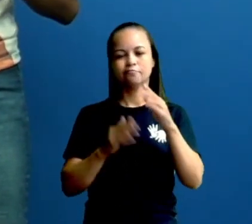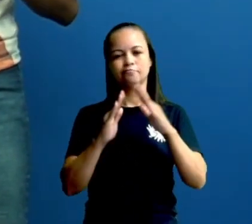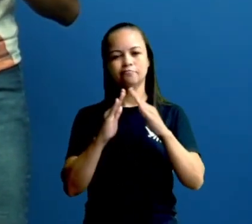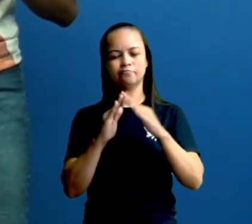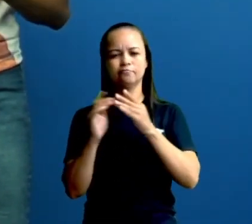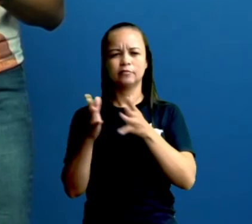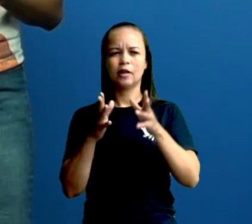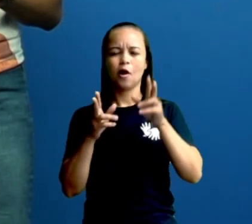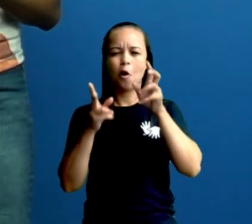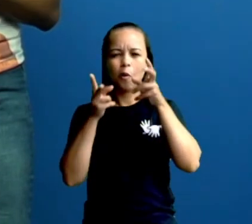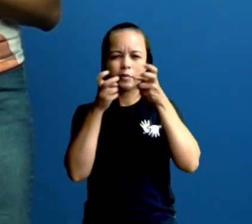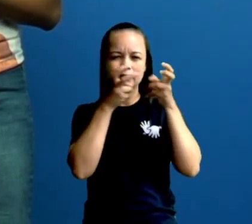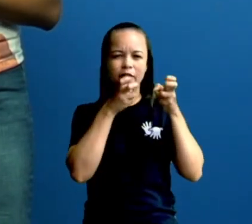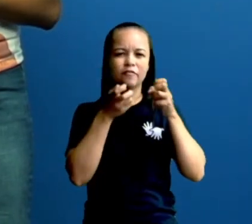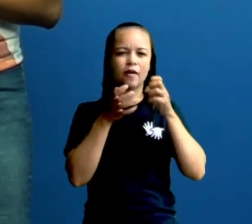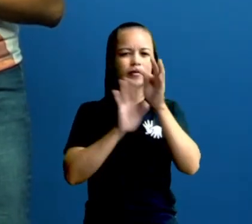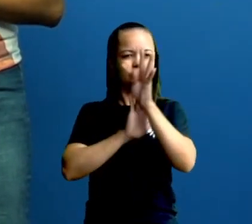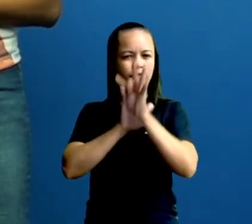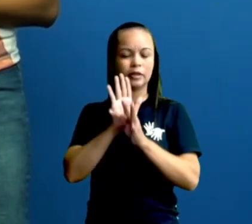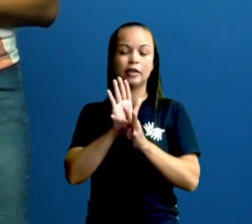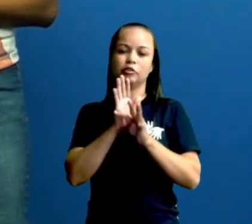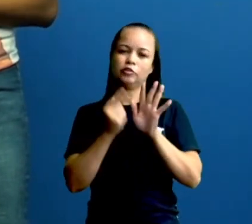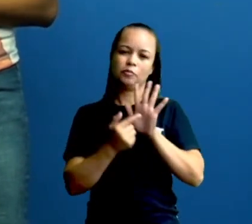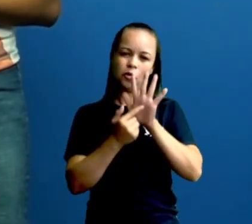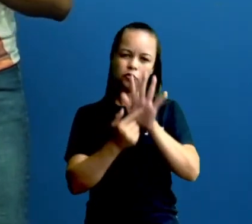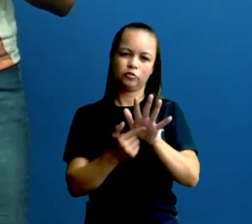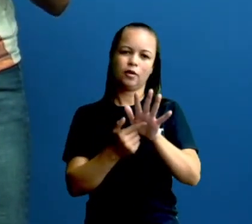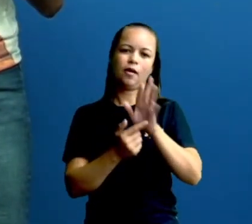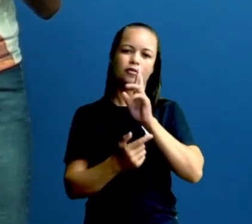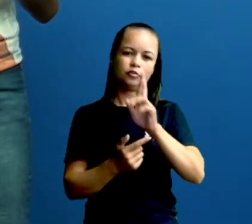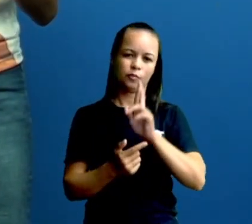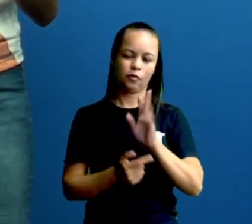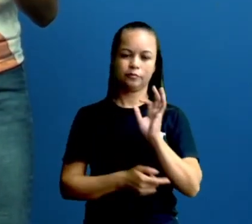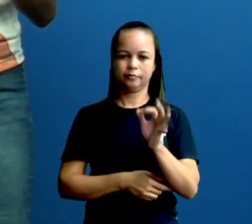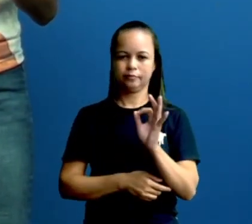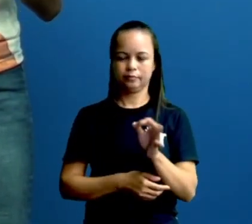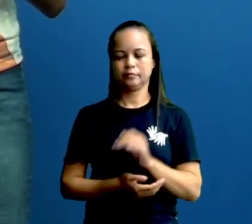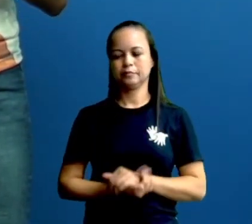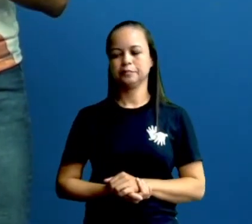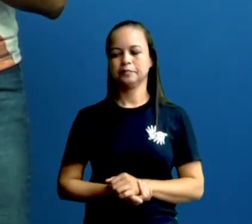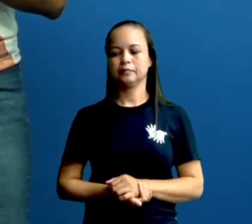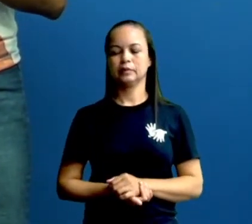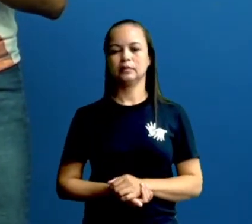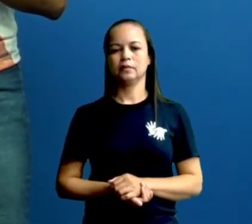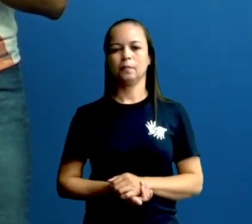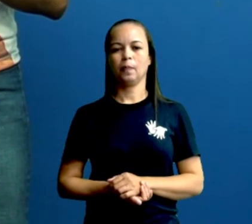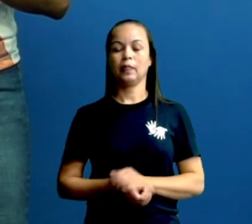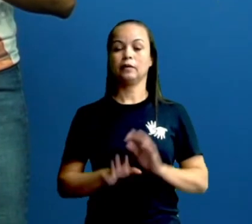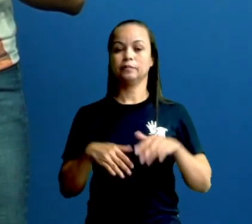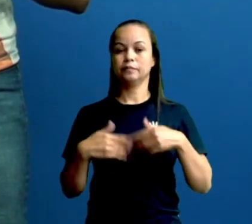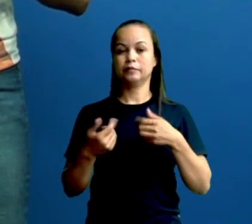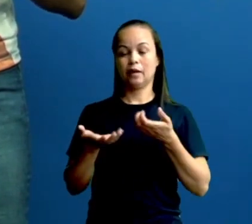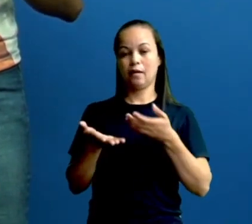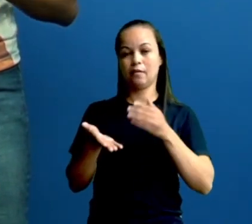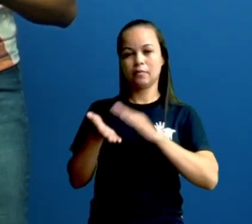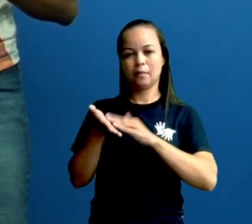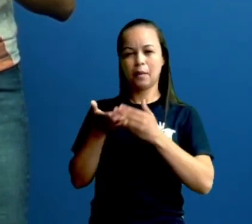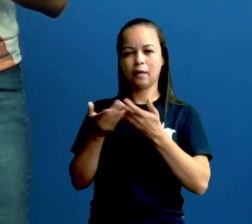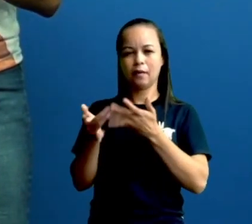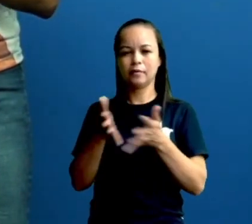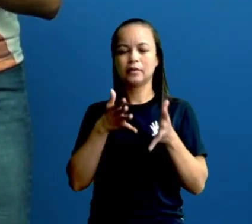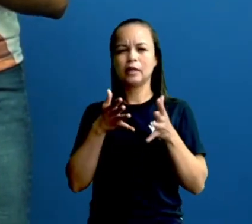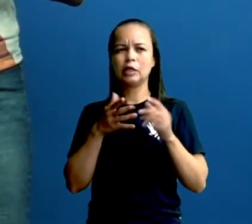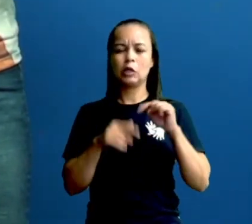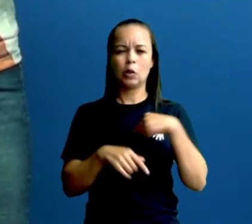texto, identificar qual é a resposta certa. Falei para vocês que quando há interpretação, a gente